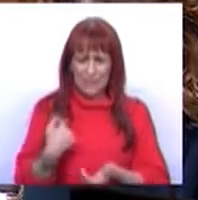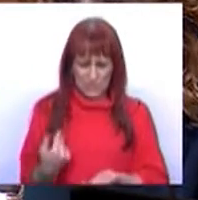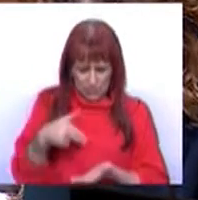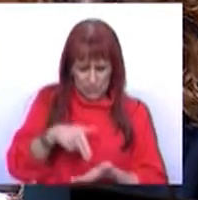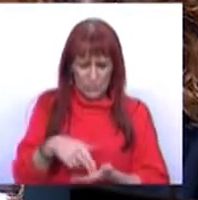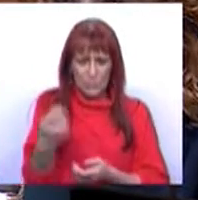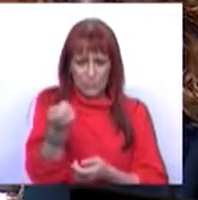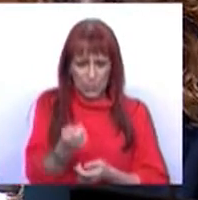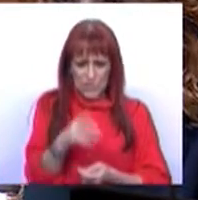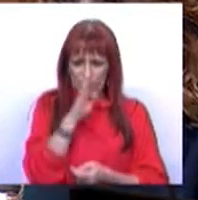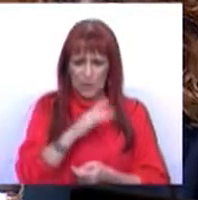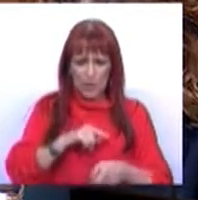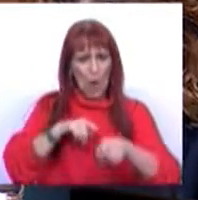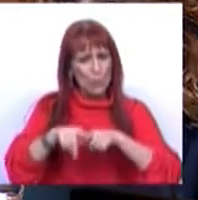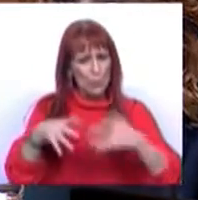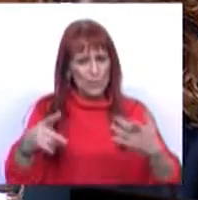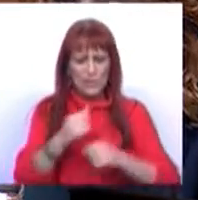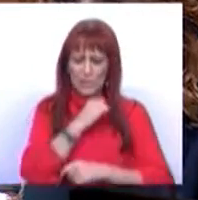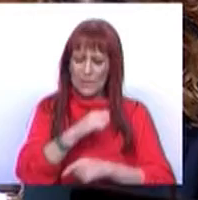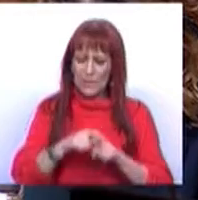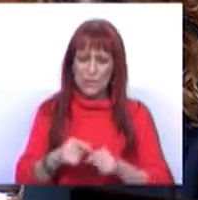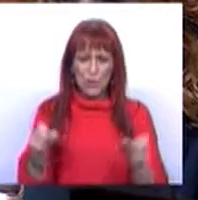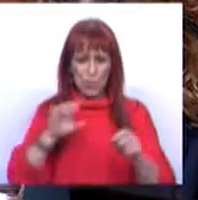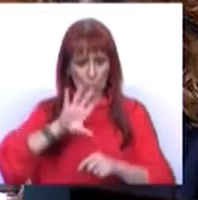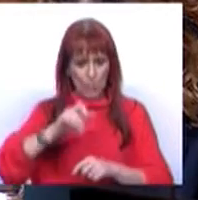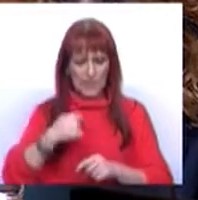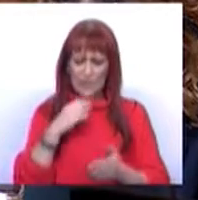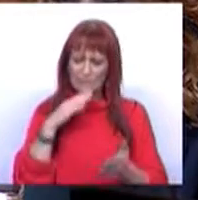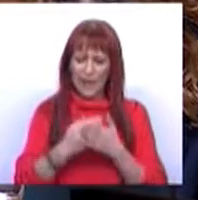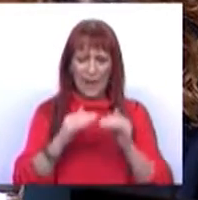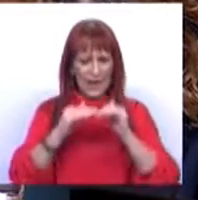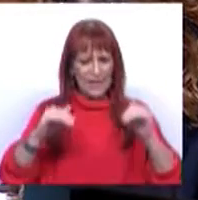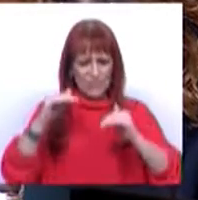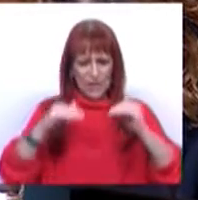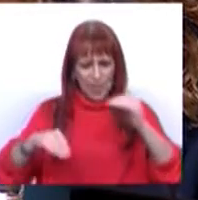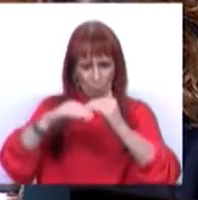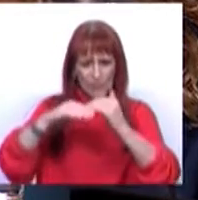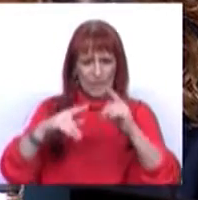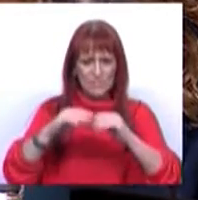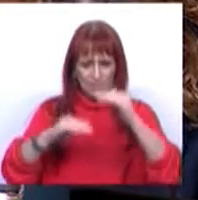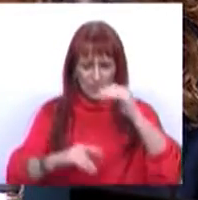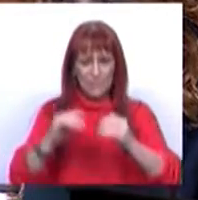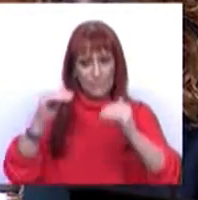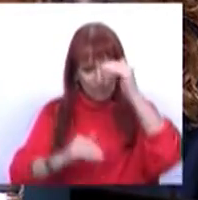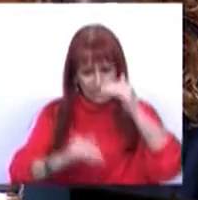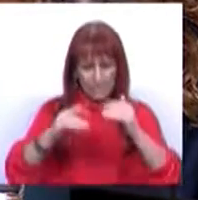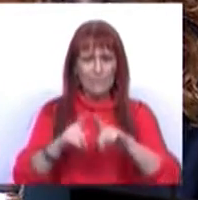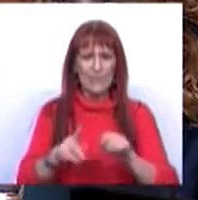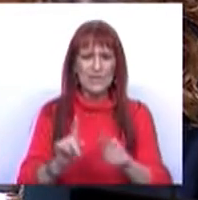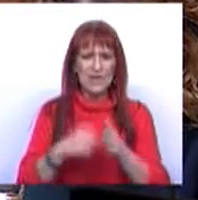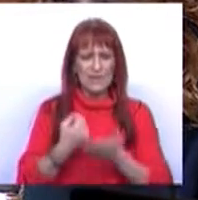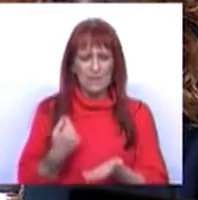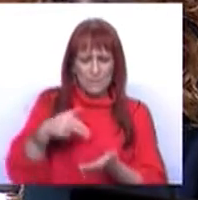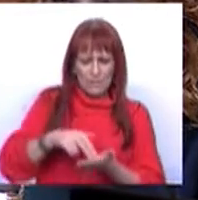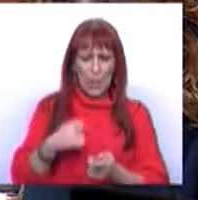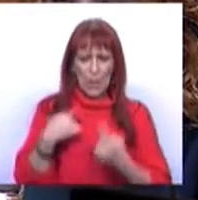presente no desenho e na implementação de políticas que permitiram que o nosso país atingisse os níveis de desigualdade mais reduzidos de sempre. Dissemos presente